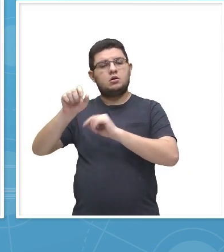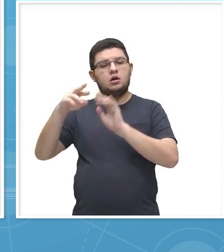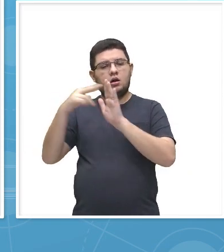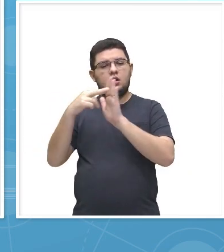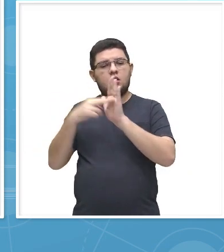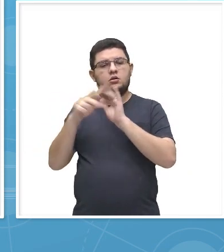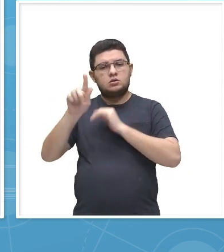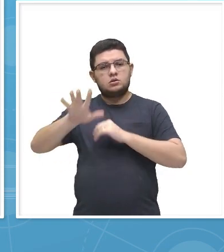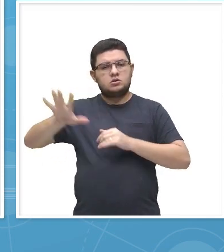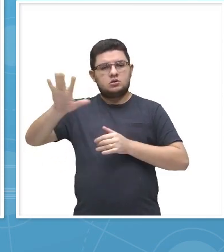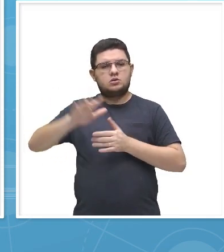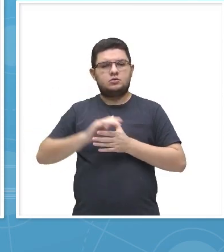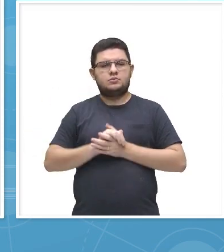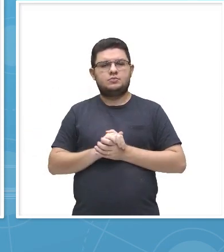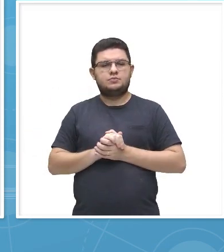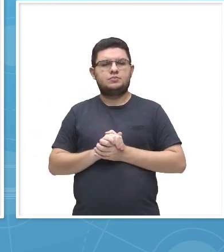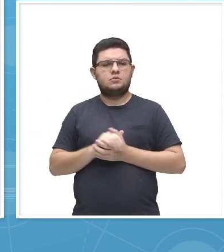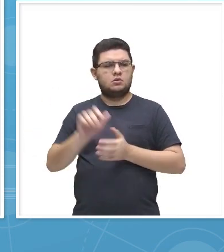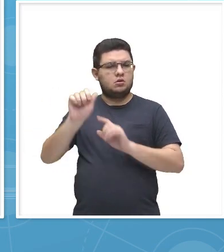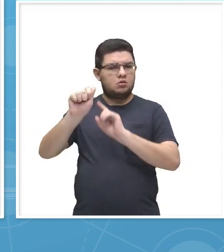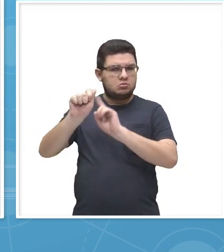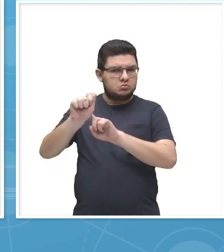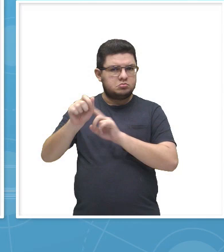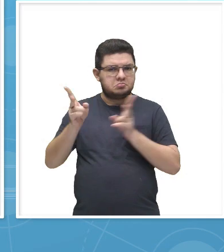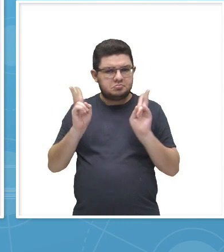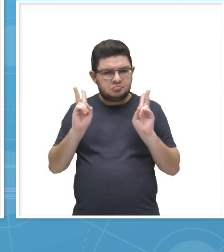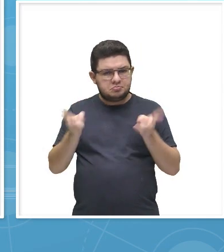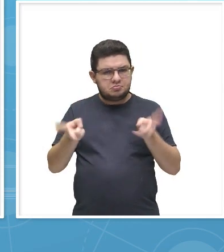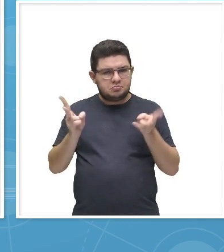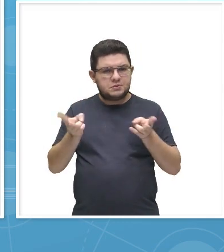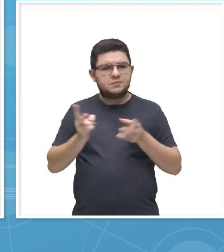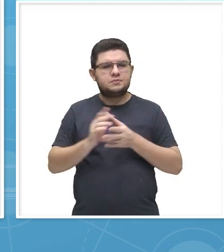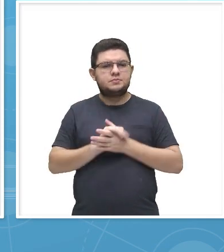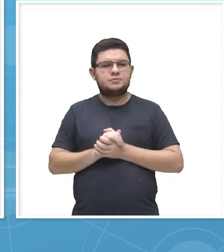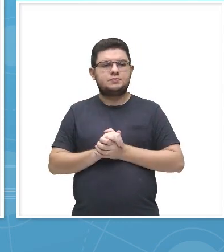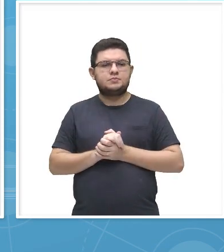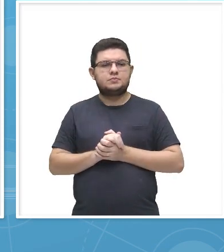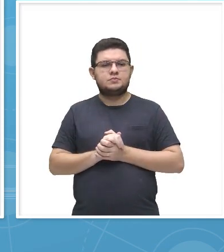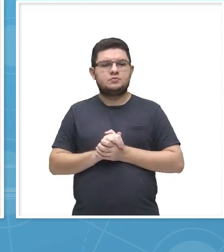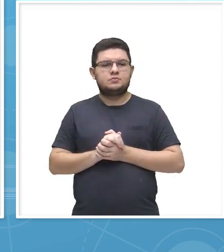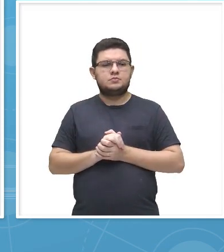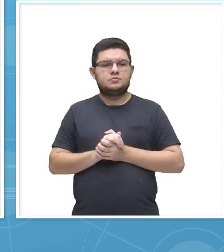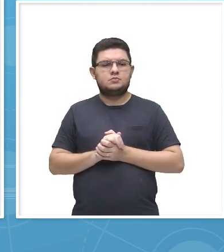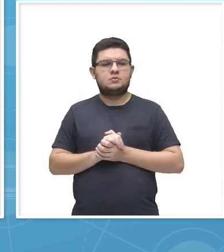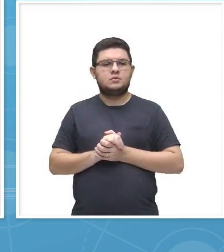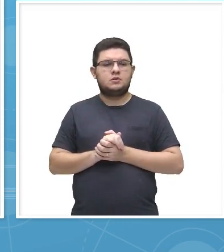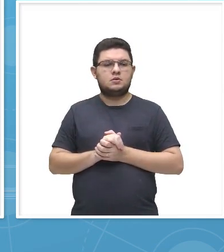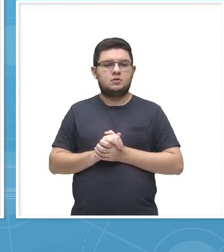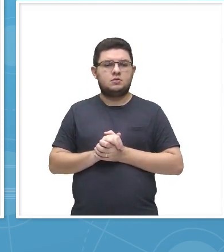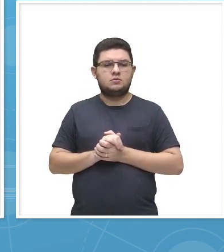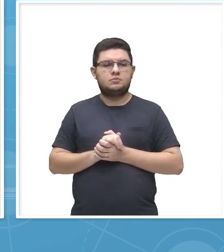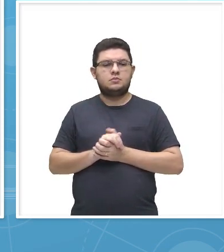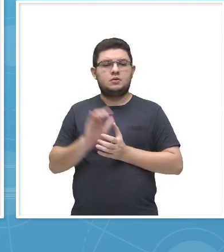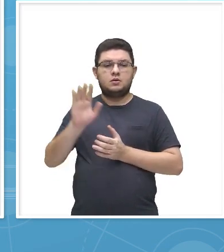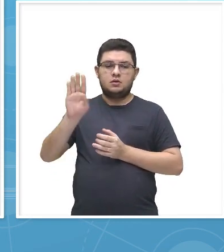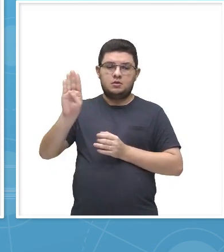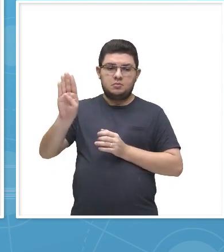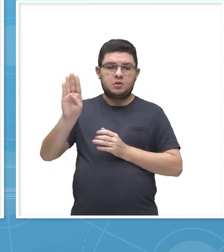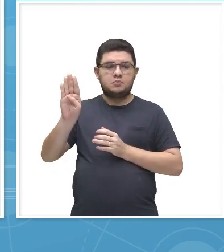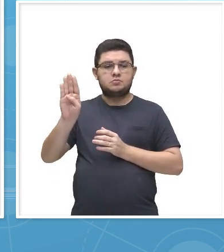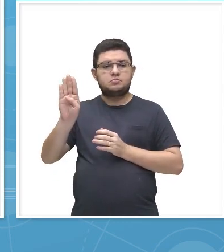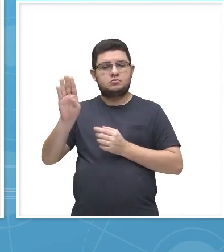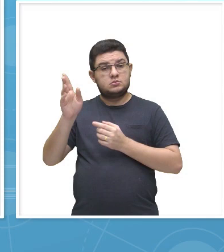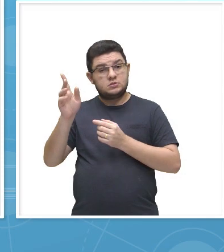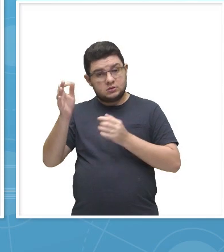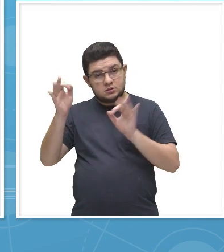geral tá continua letra A Ok ó essa no final letra B tá certinho mas já foi eliminada né